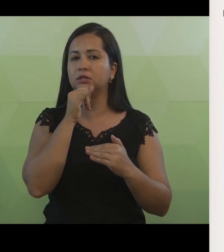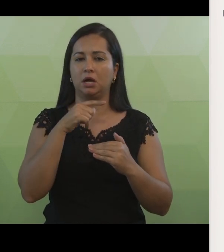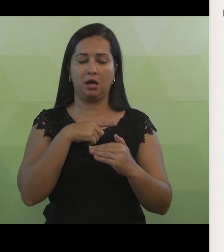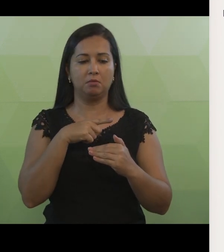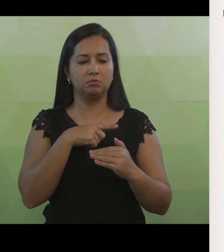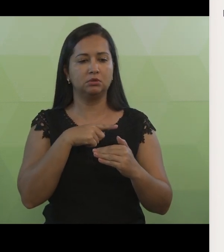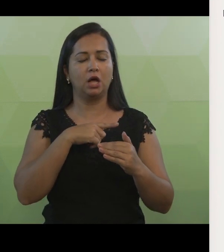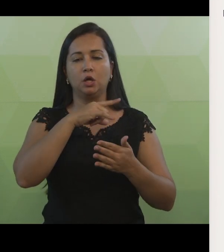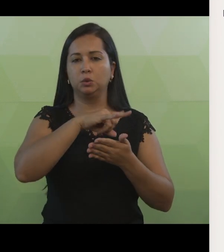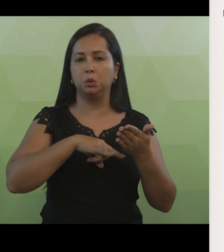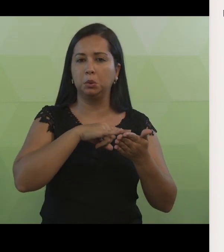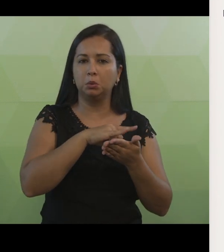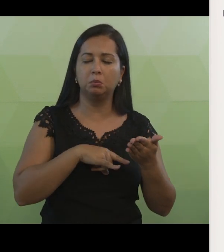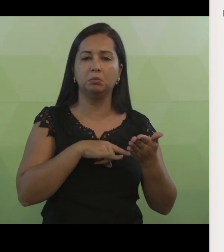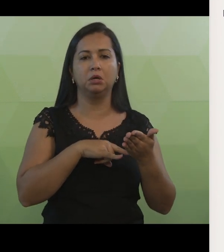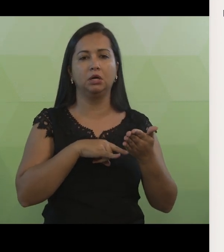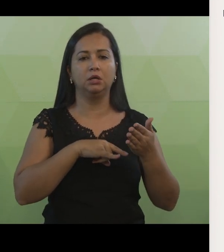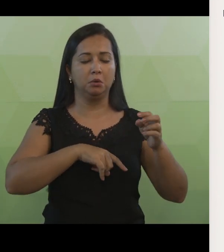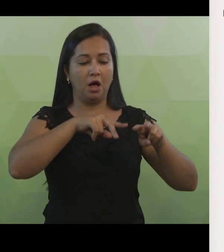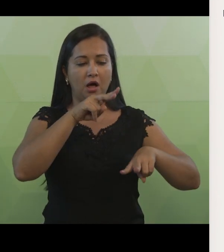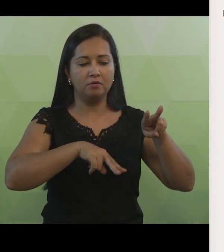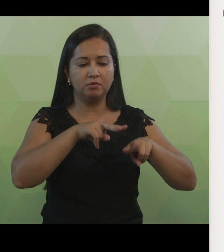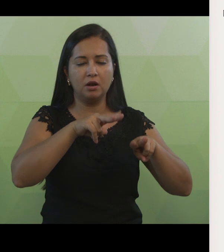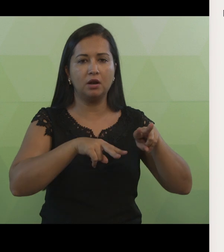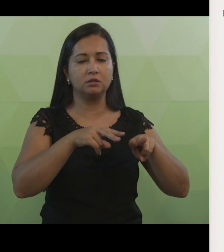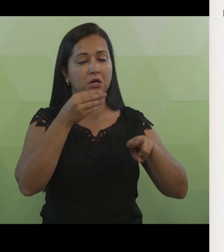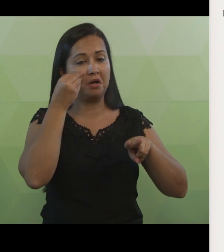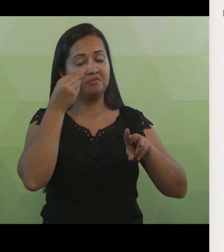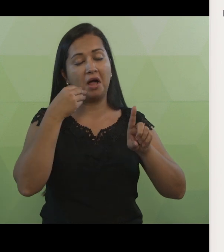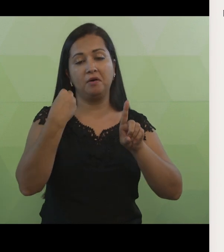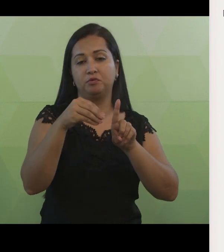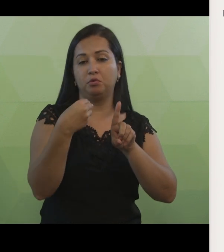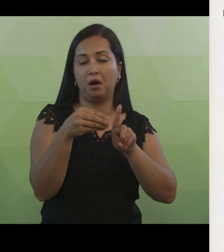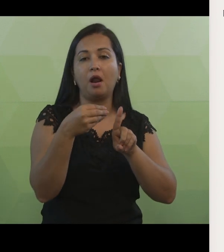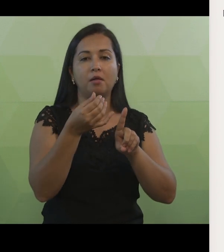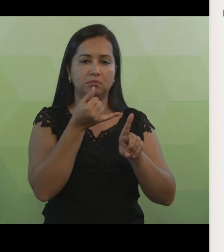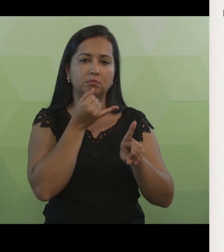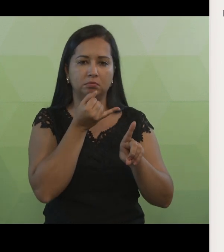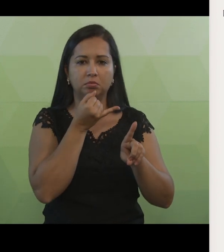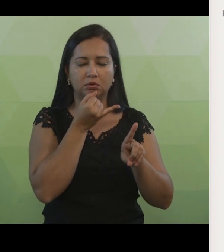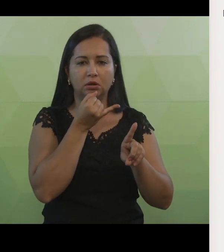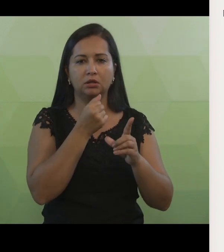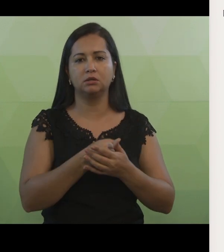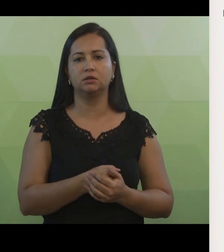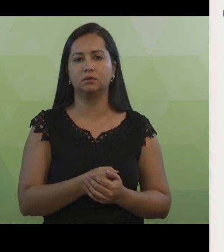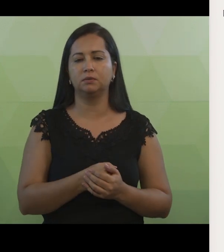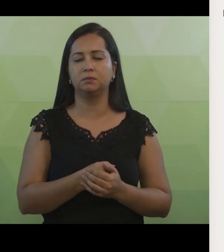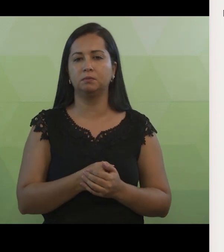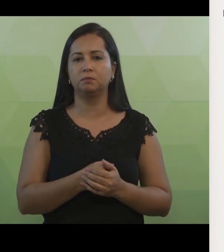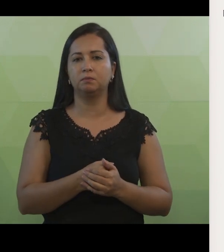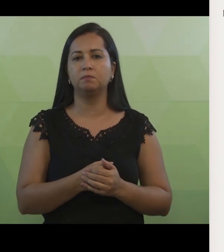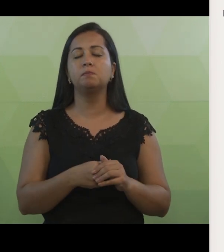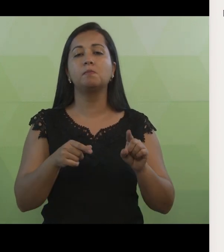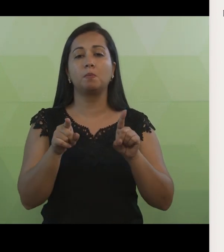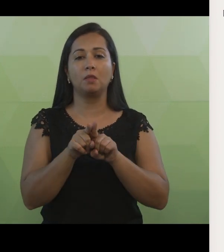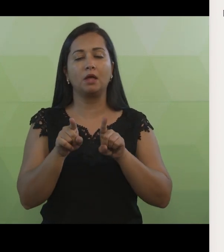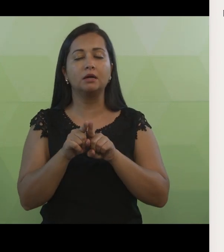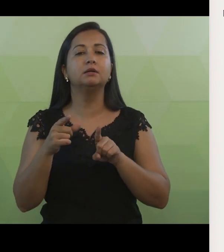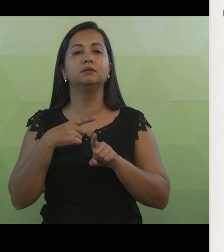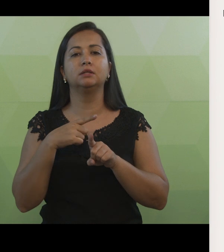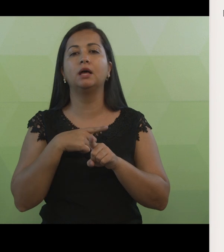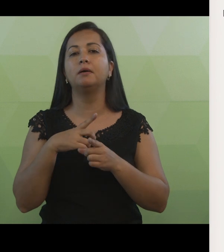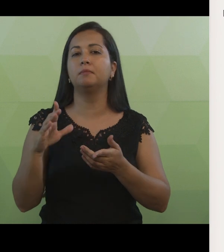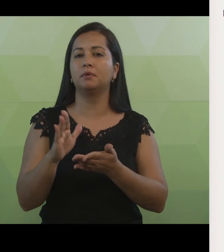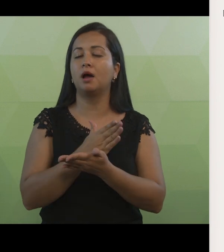a documentação e avaliação de vulnerabilidades, por exemplo. E, finalmente, de forma mais incisiva,